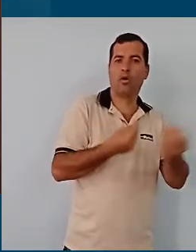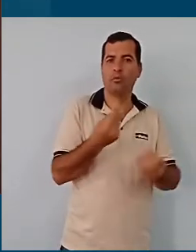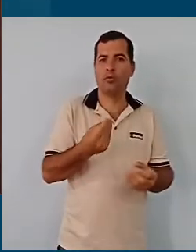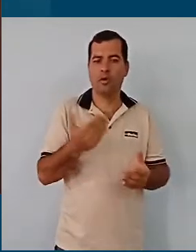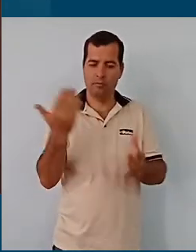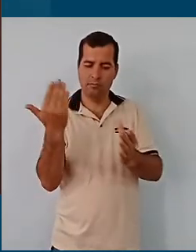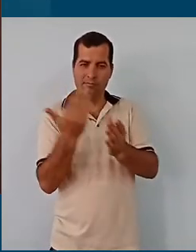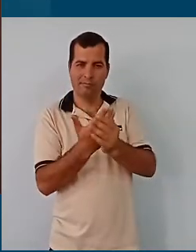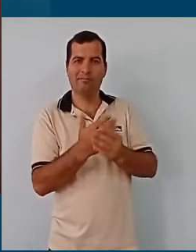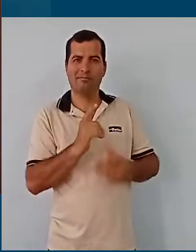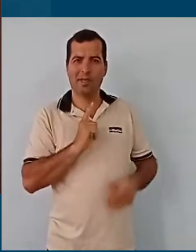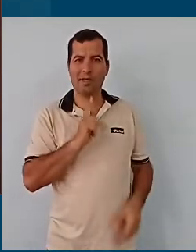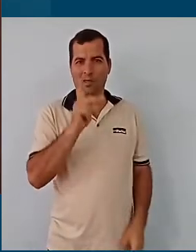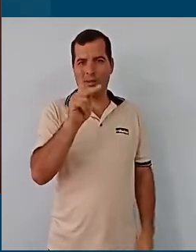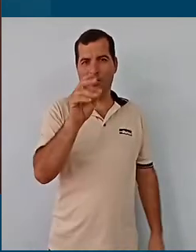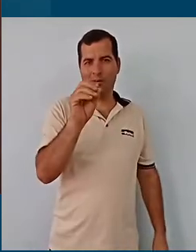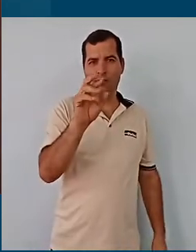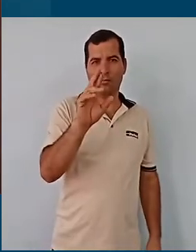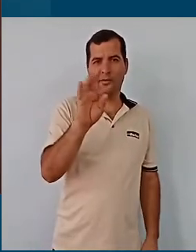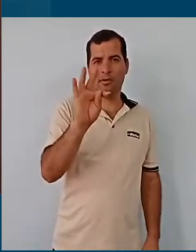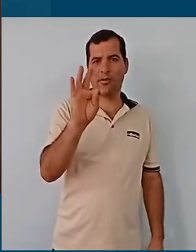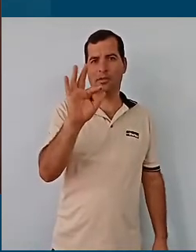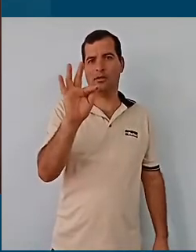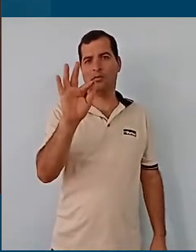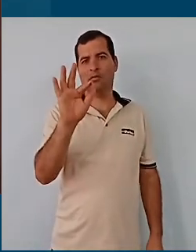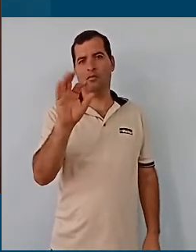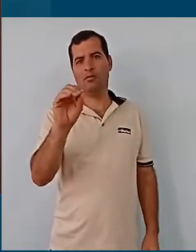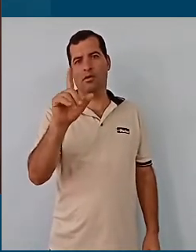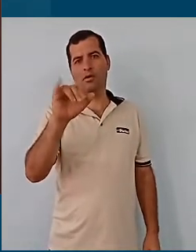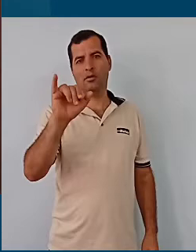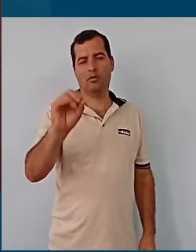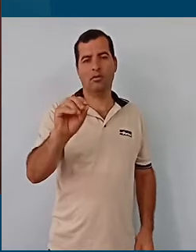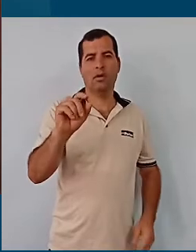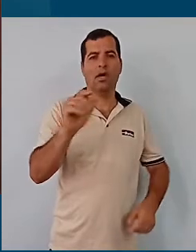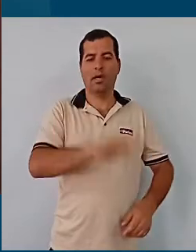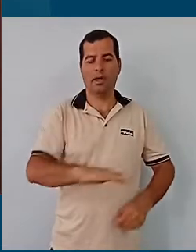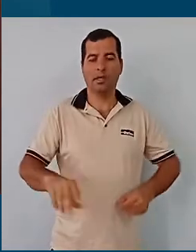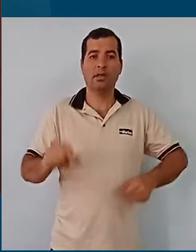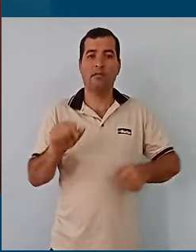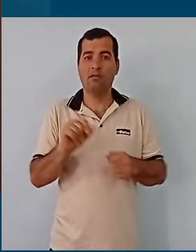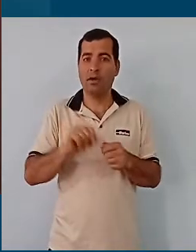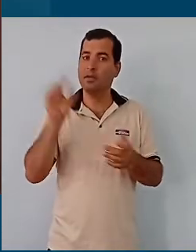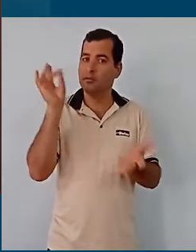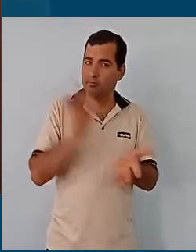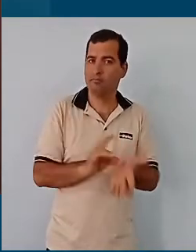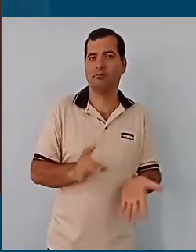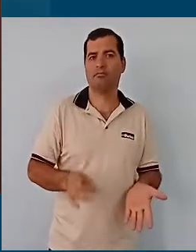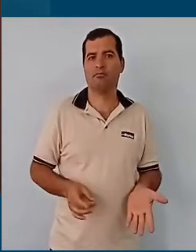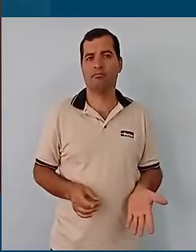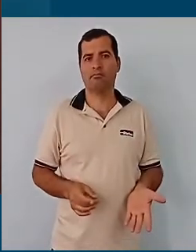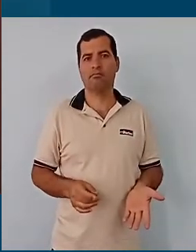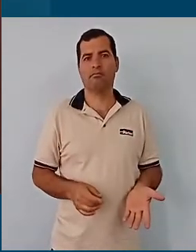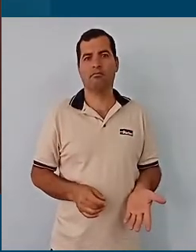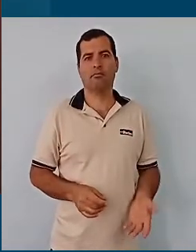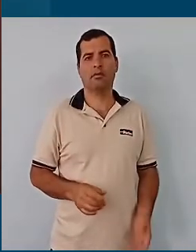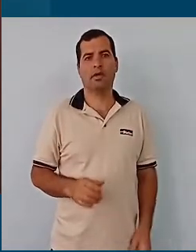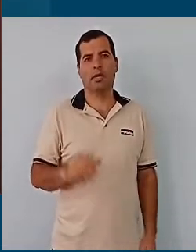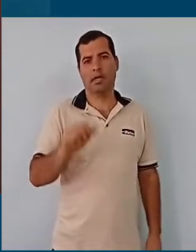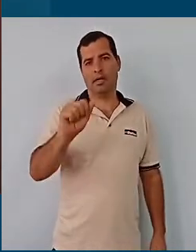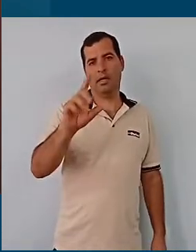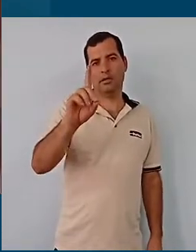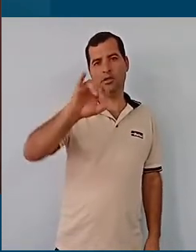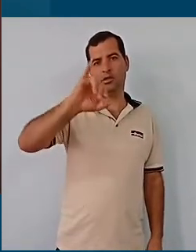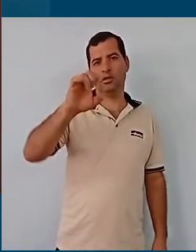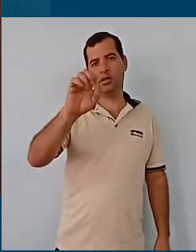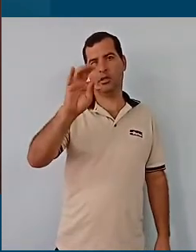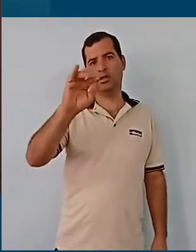que a criança faz. Não pode adjetivar. Porque os adjetivos, eles são muito subjetivos. Eu